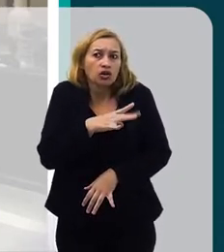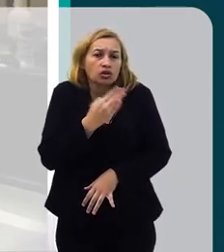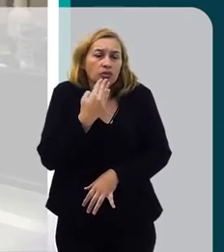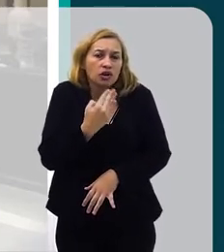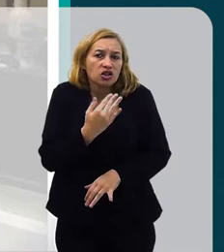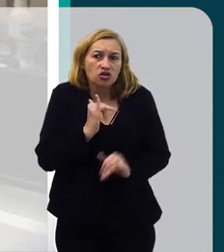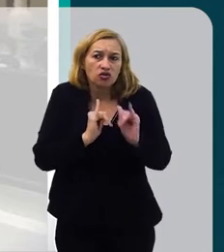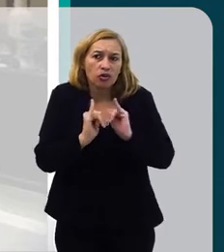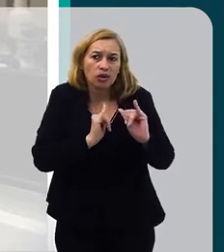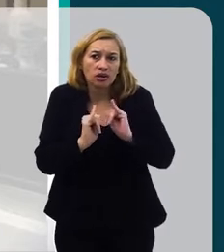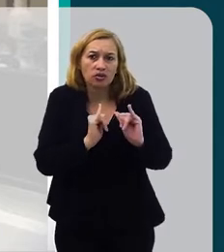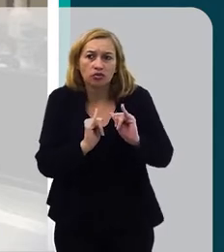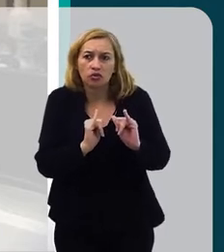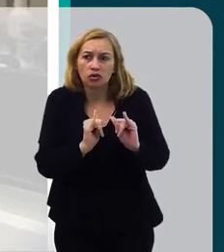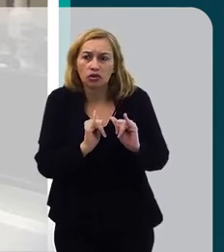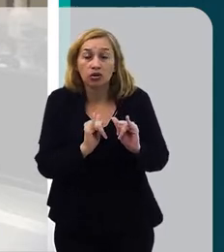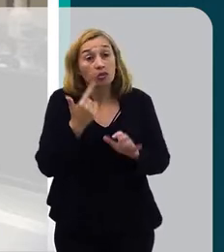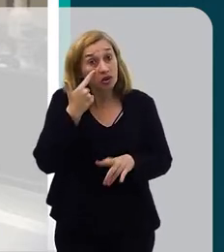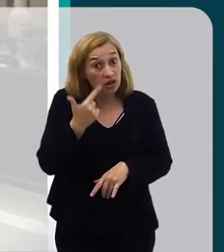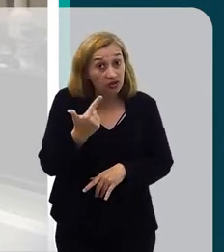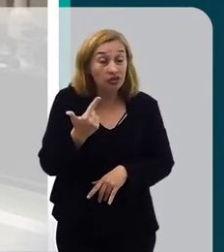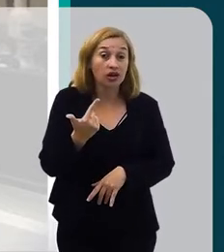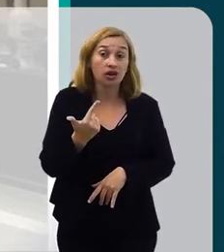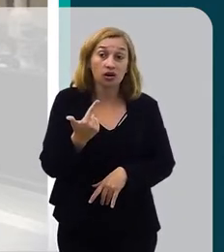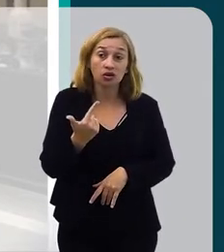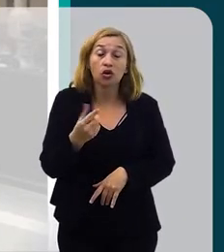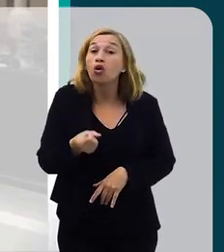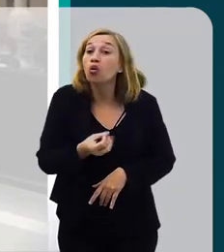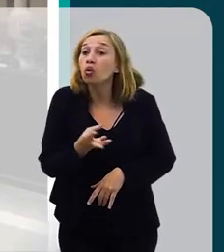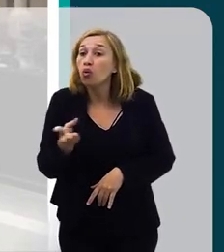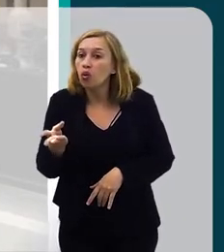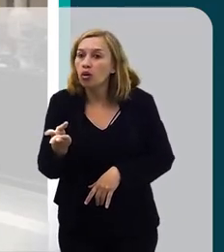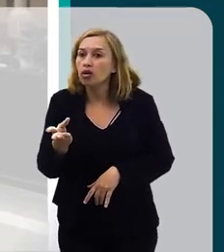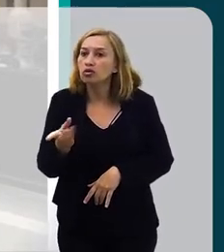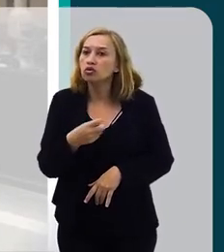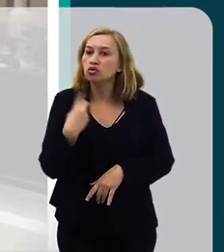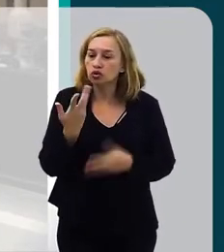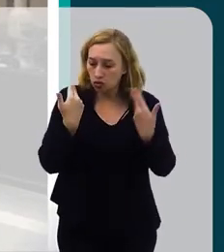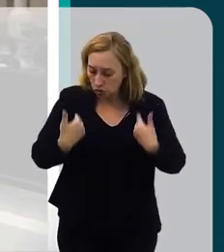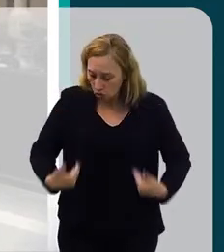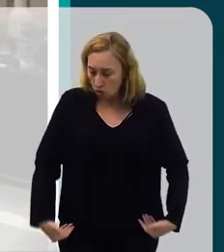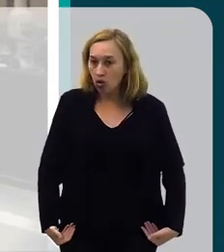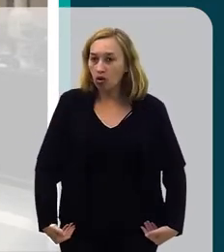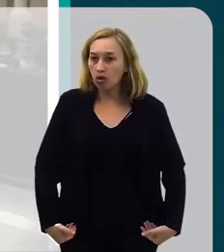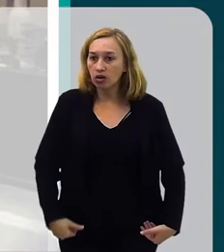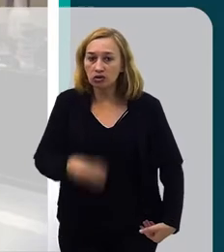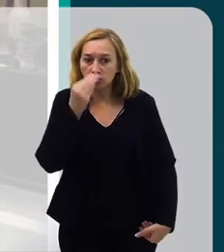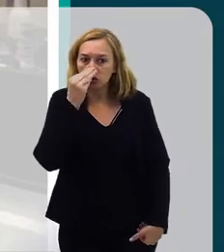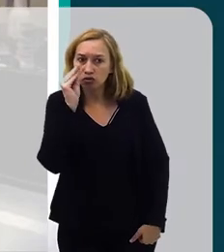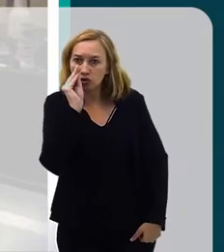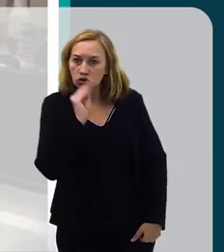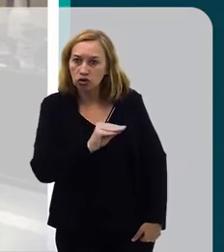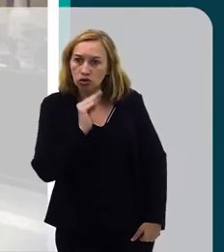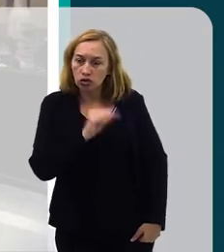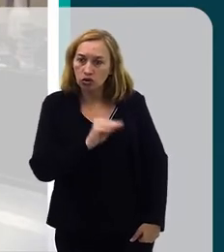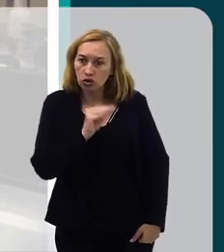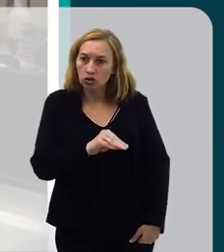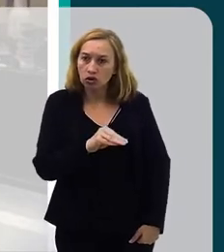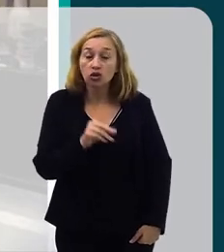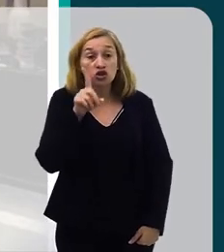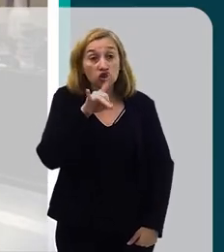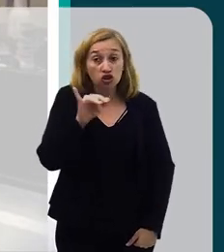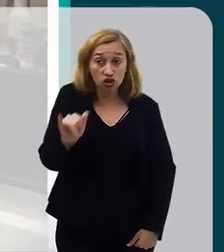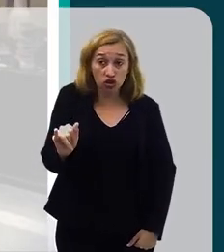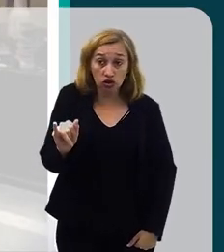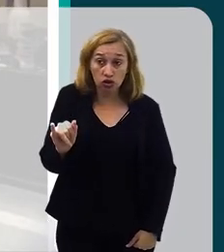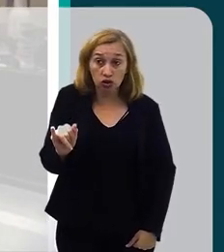medo de pedir informação, né? Então, para você ver o quanto os nossos corpos são